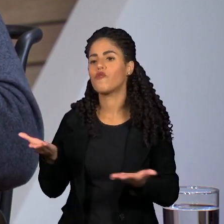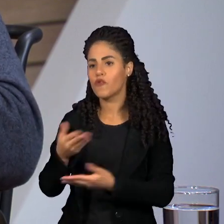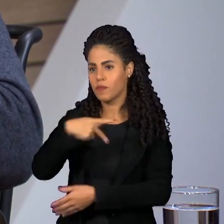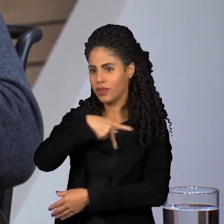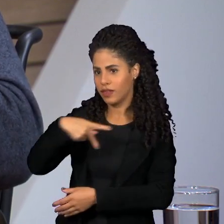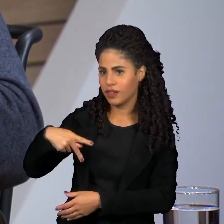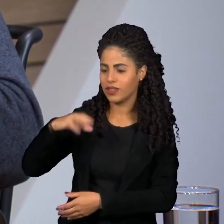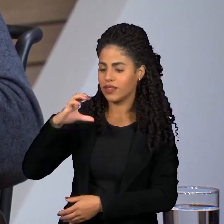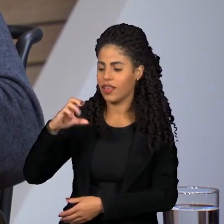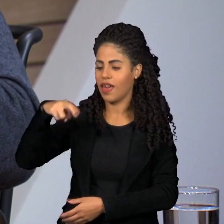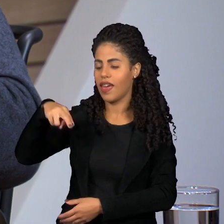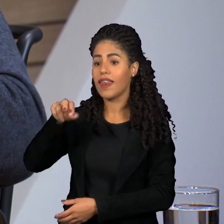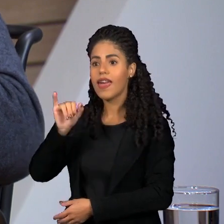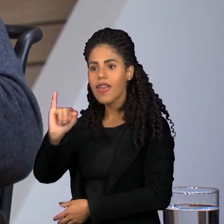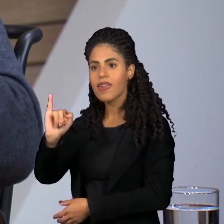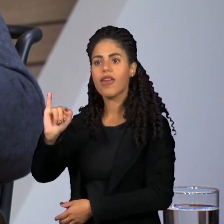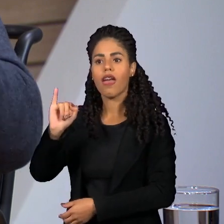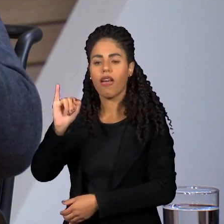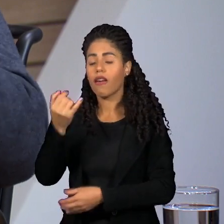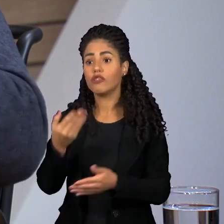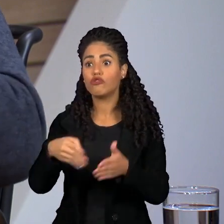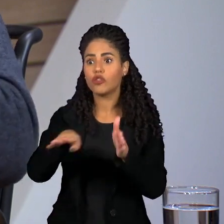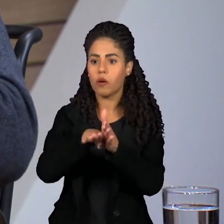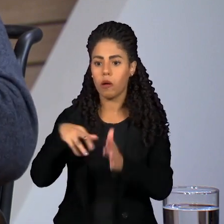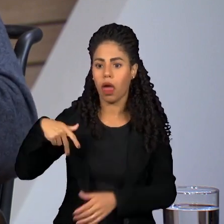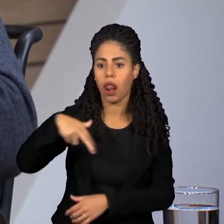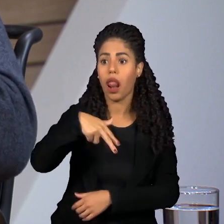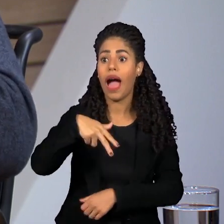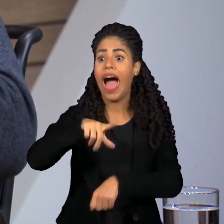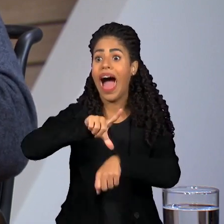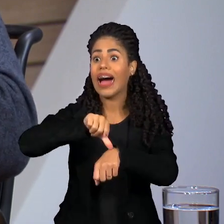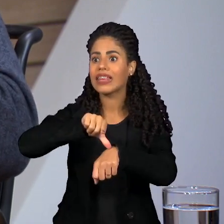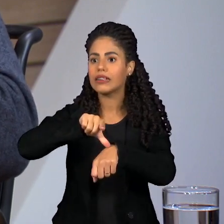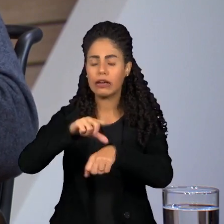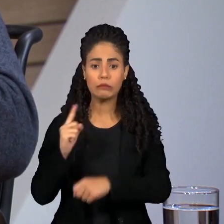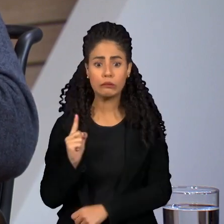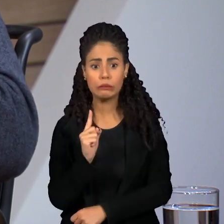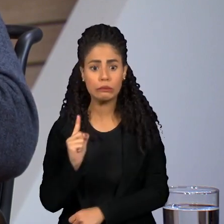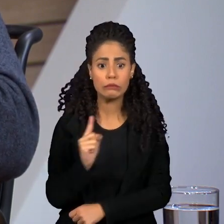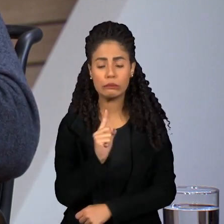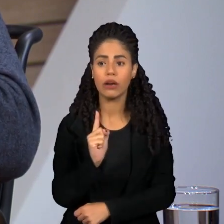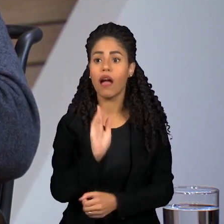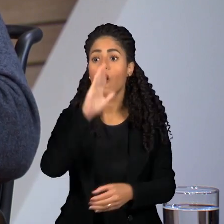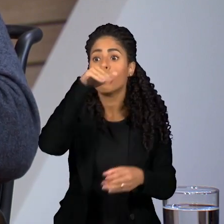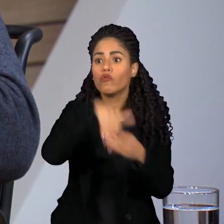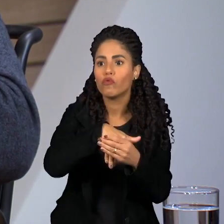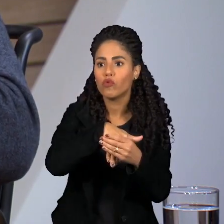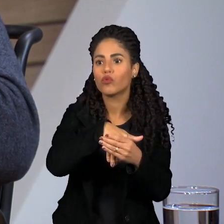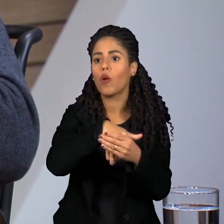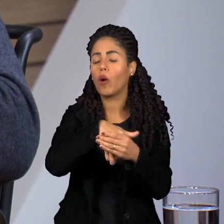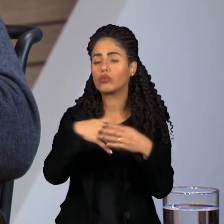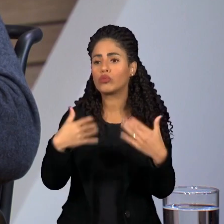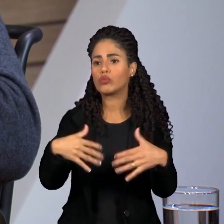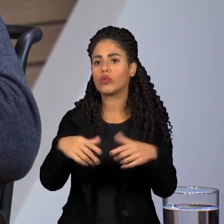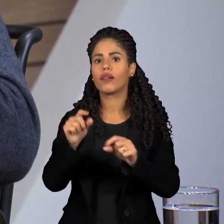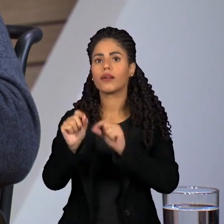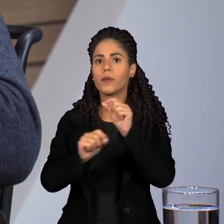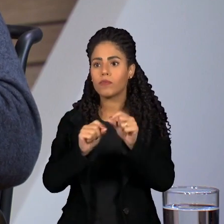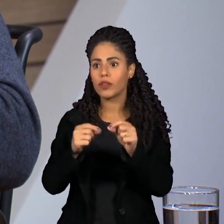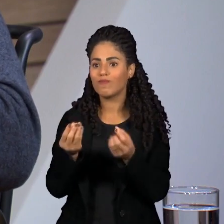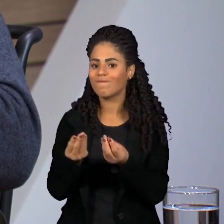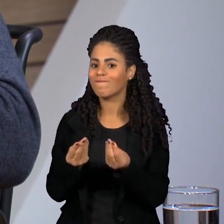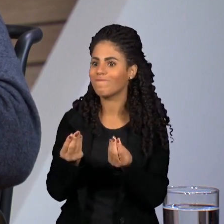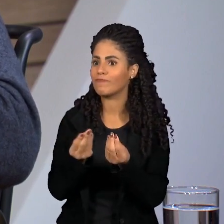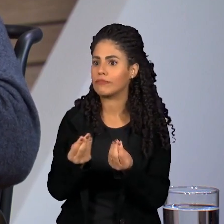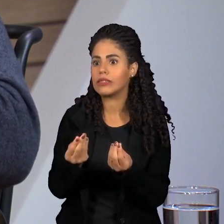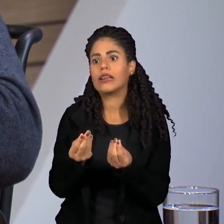CNI, ele chegou atrasado para votar, era estabilidade no emprego, tema sensível